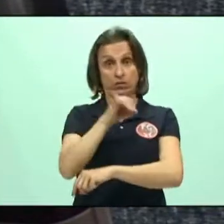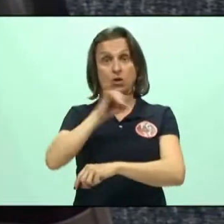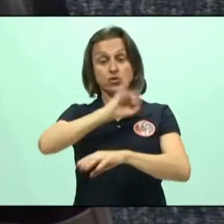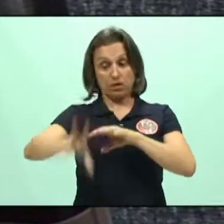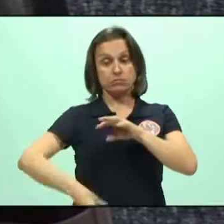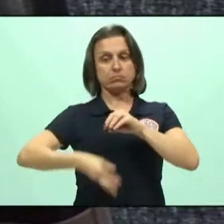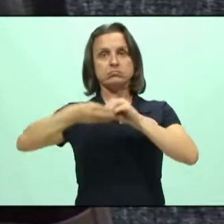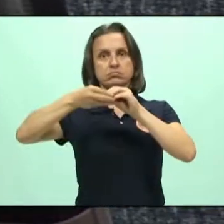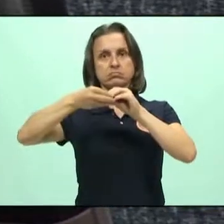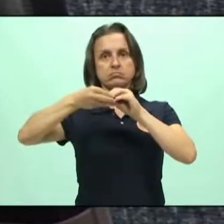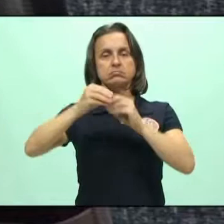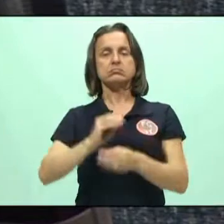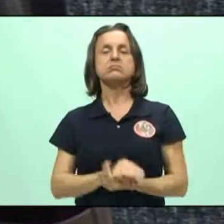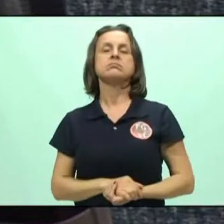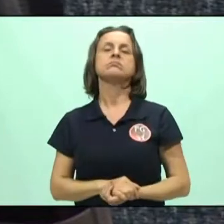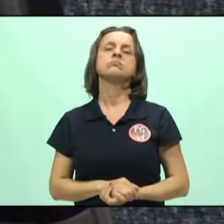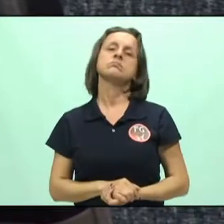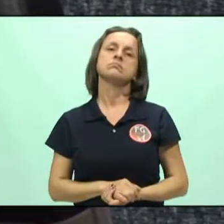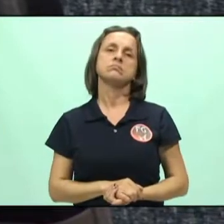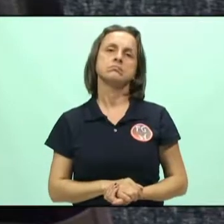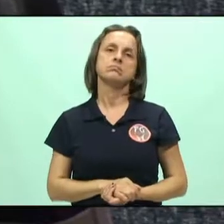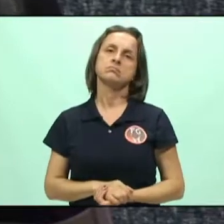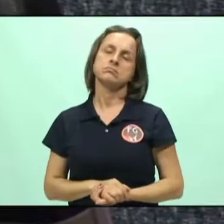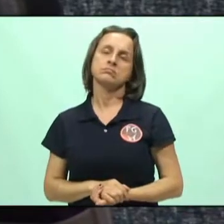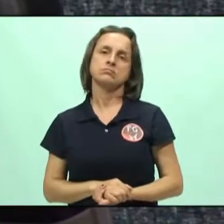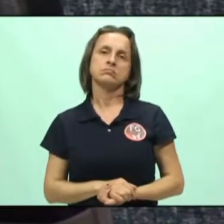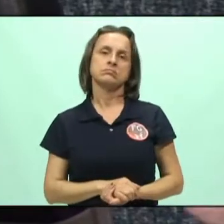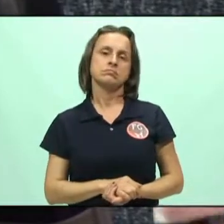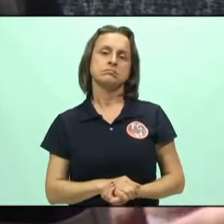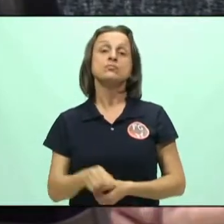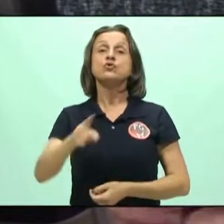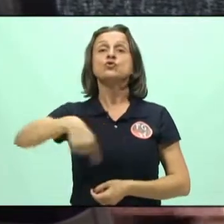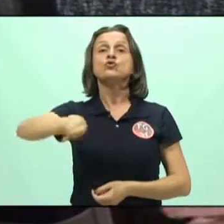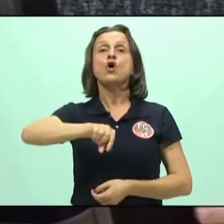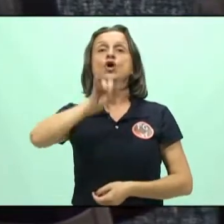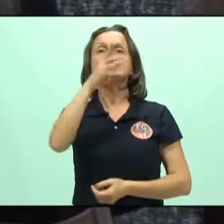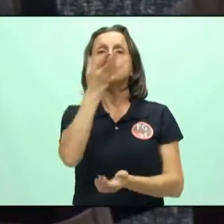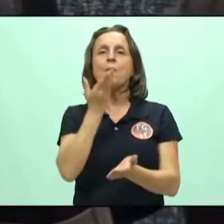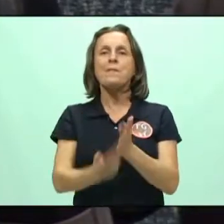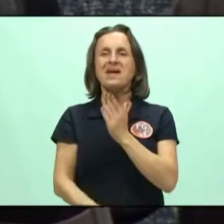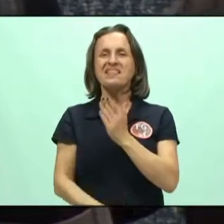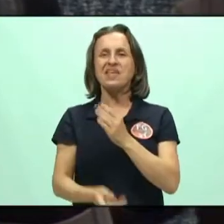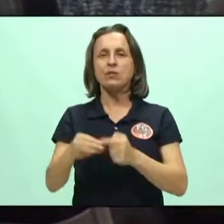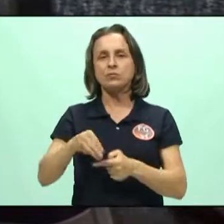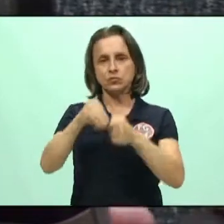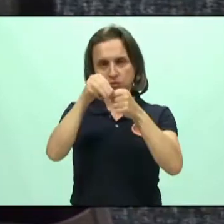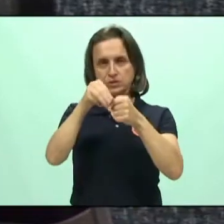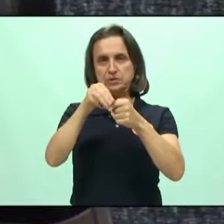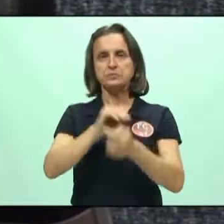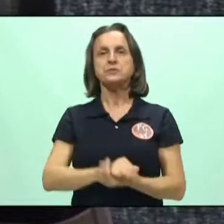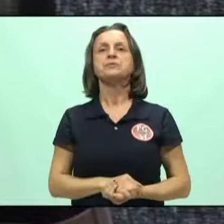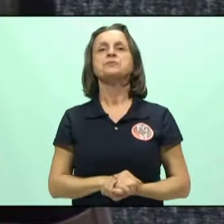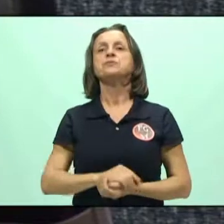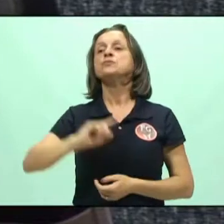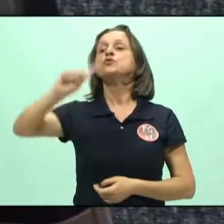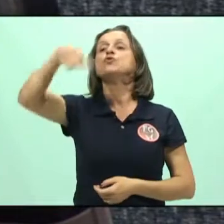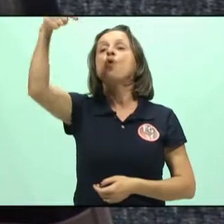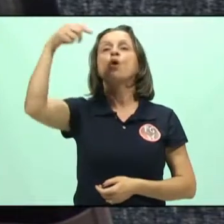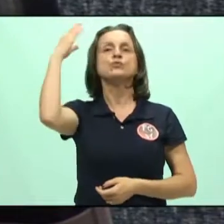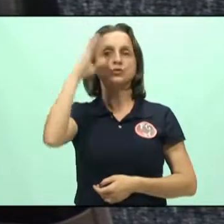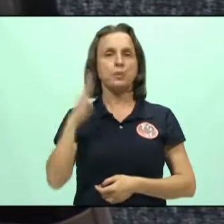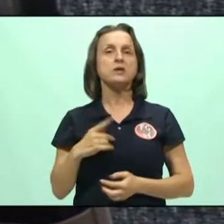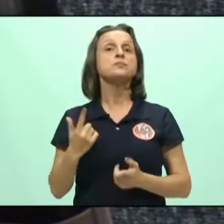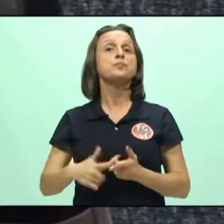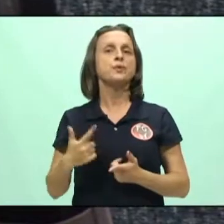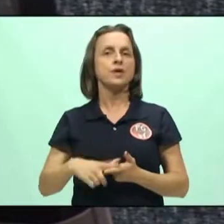nós só ficamos atrás de outros municípios do país por conta da ausência